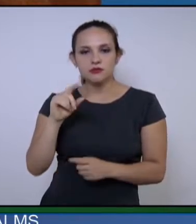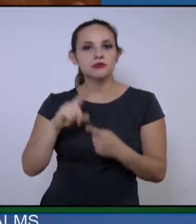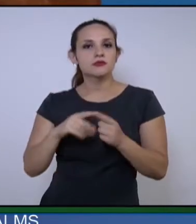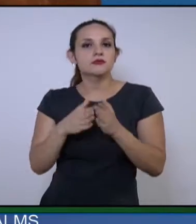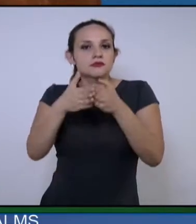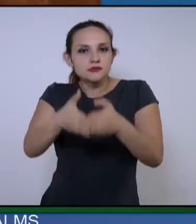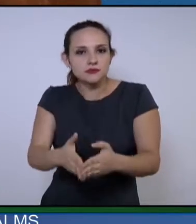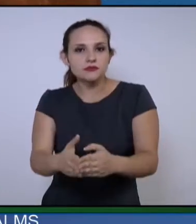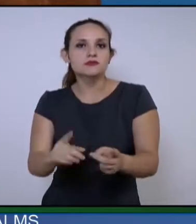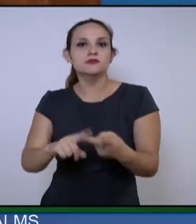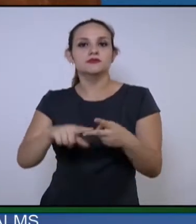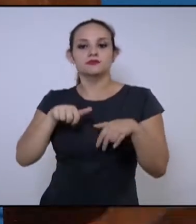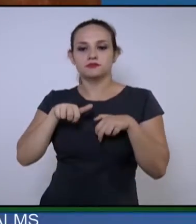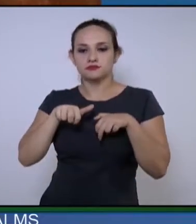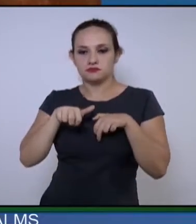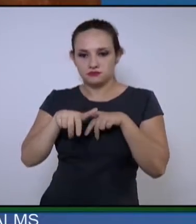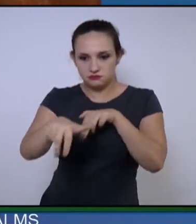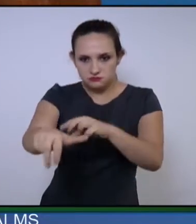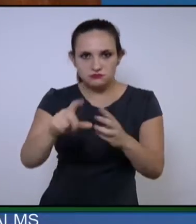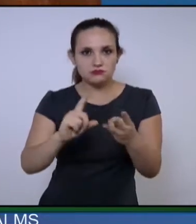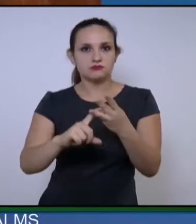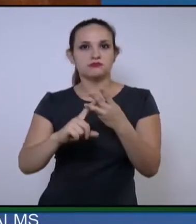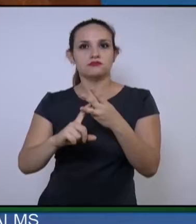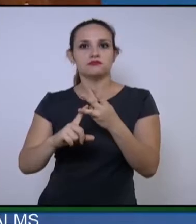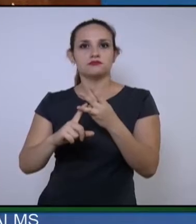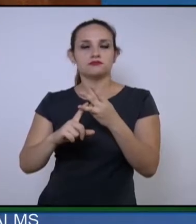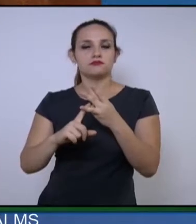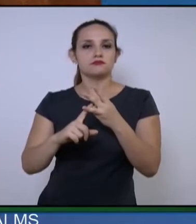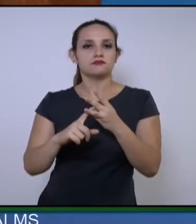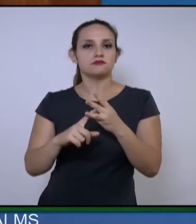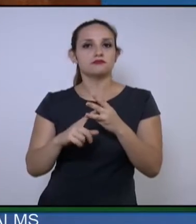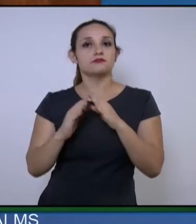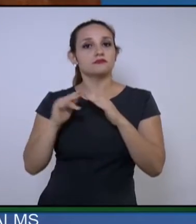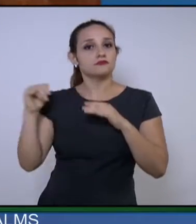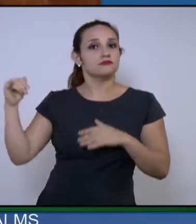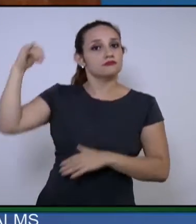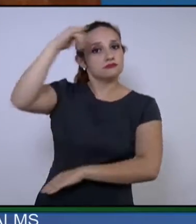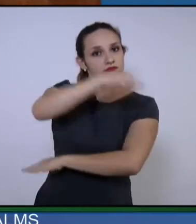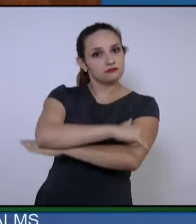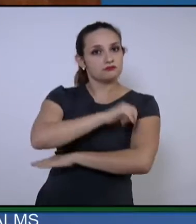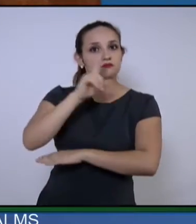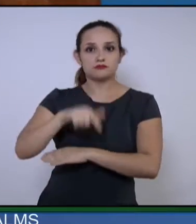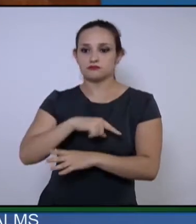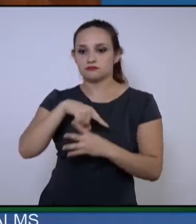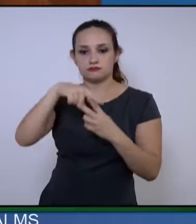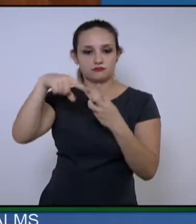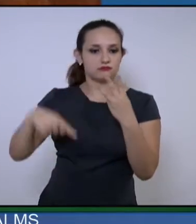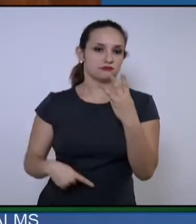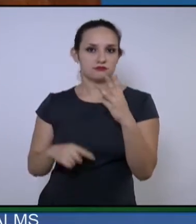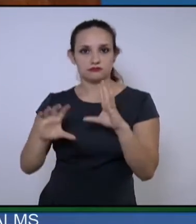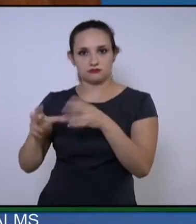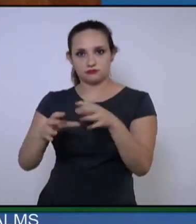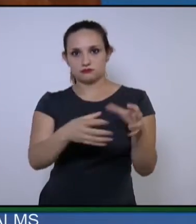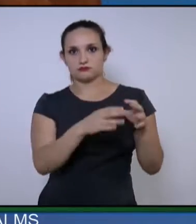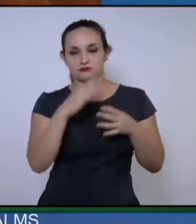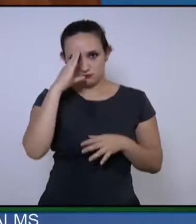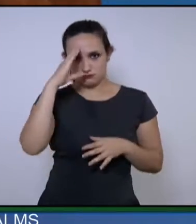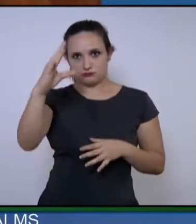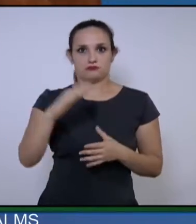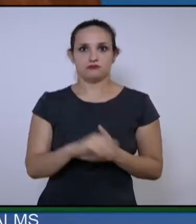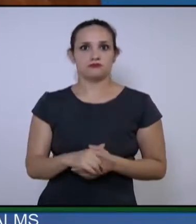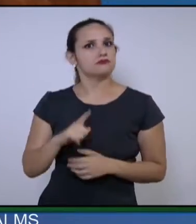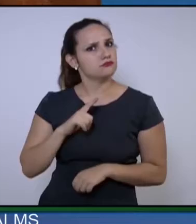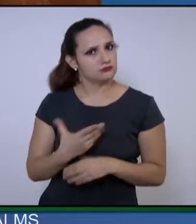Aeronáutica, tanto que, apesar dos pesares, o Mato Grosso do Sul é o 6º estado do Brasil onde as